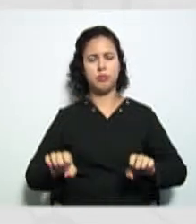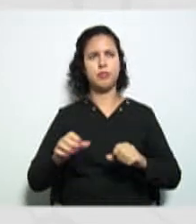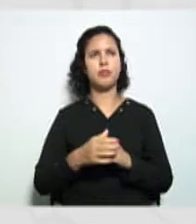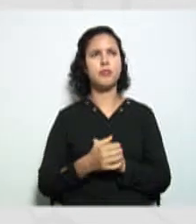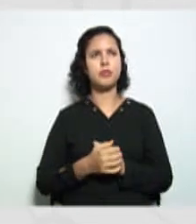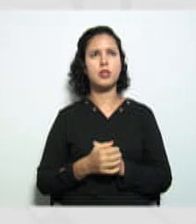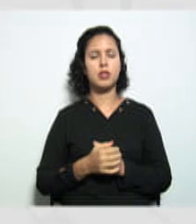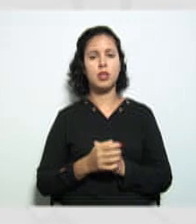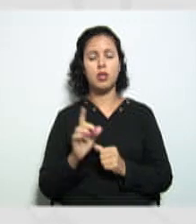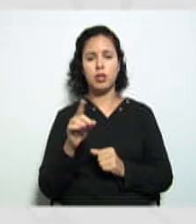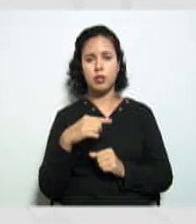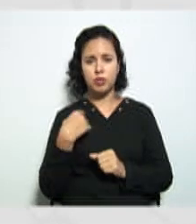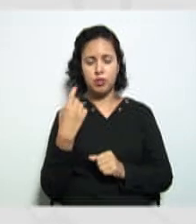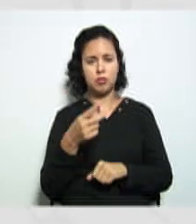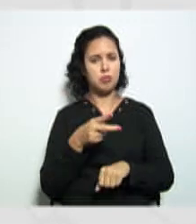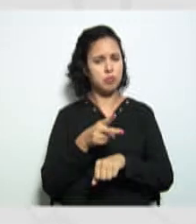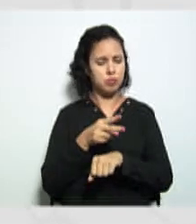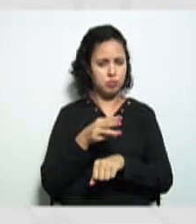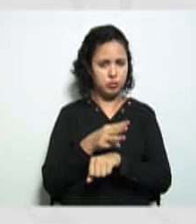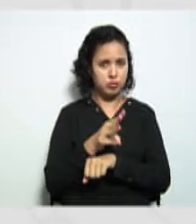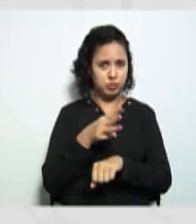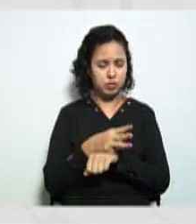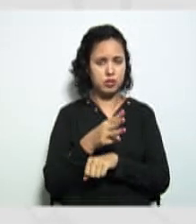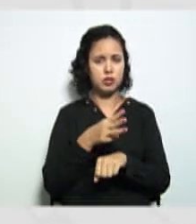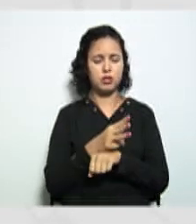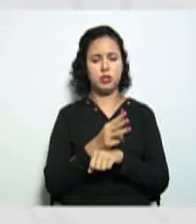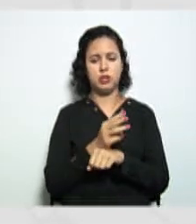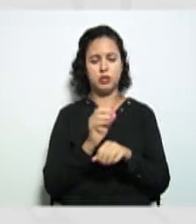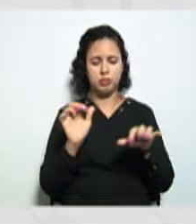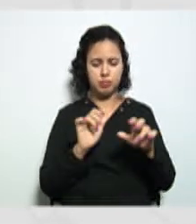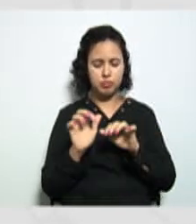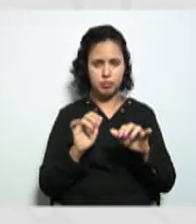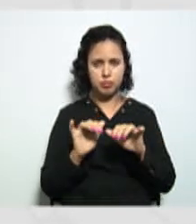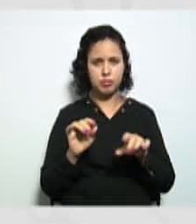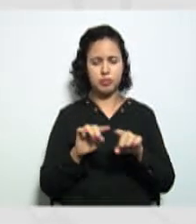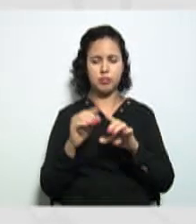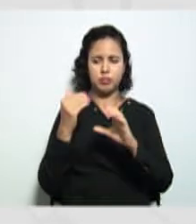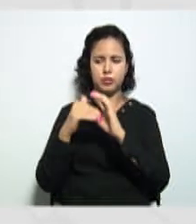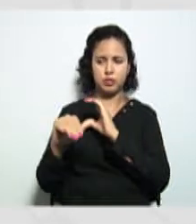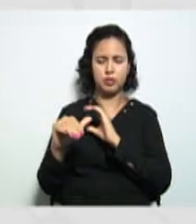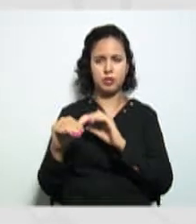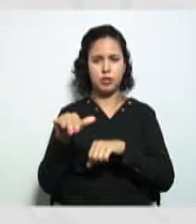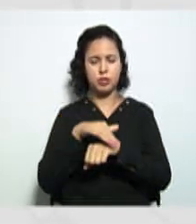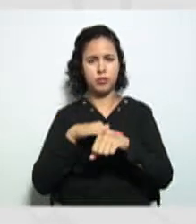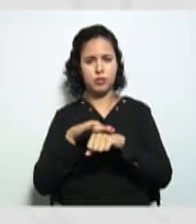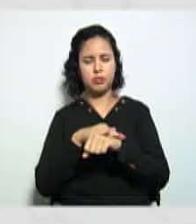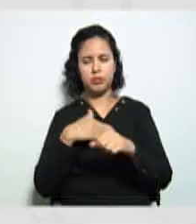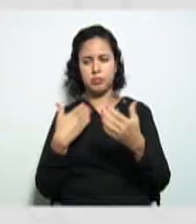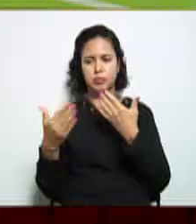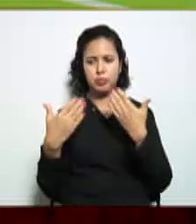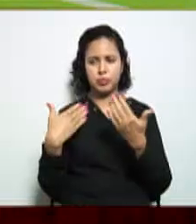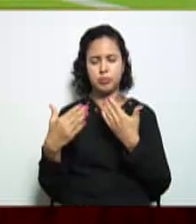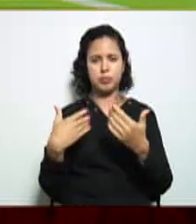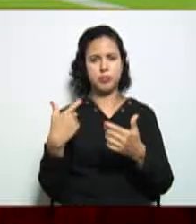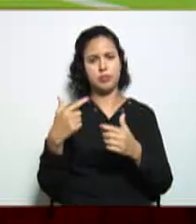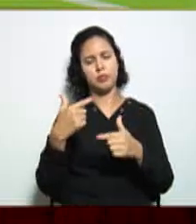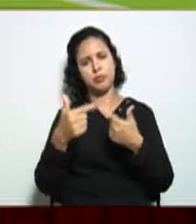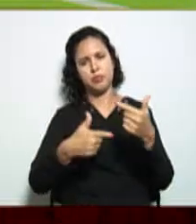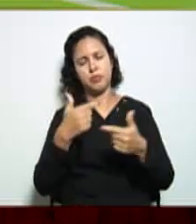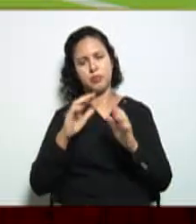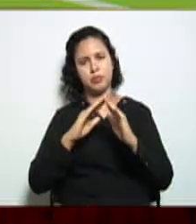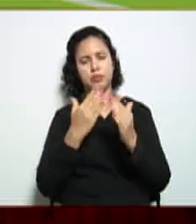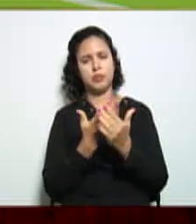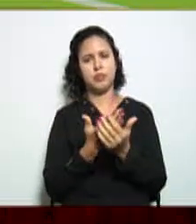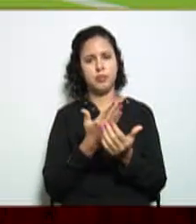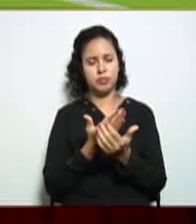a gente escreve no WhatsApp, a gente escreve, né, uma carta, a gente escreve um e-mail, a gente conversa, a gente faz o trabalho da escola. E o